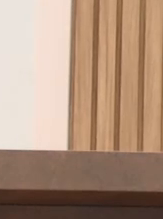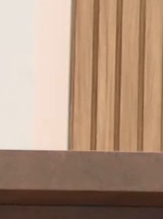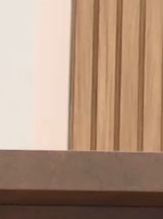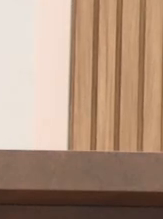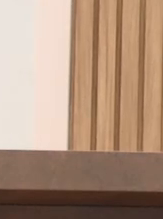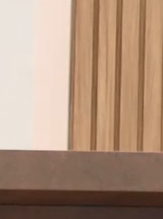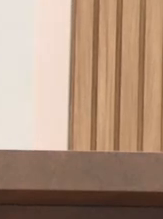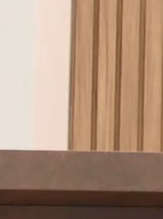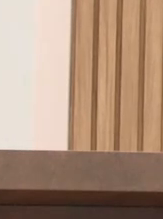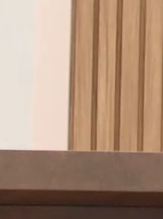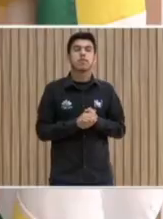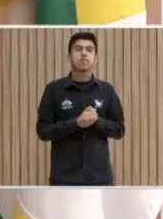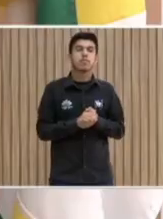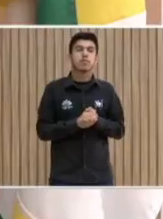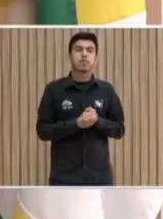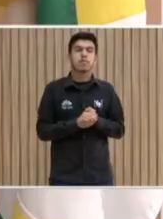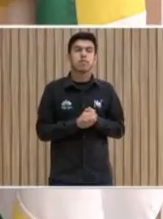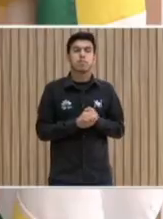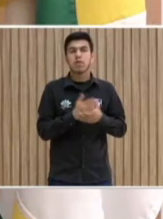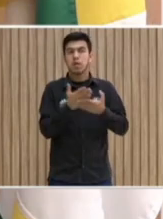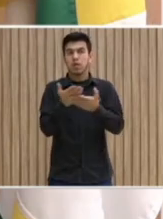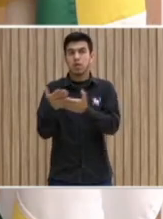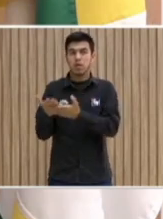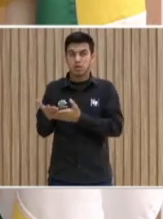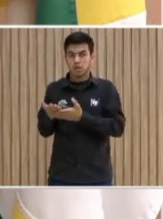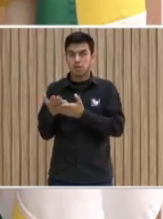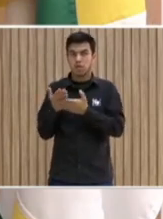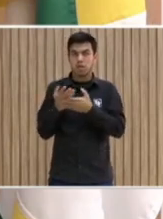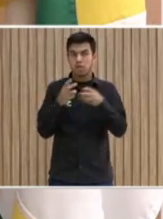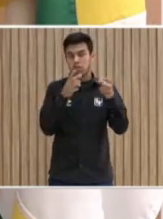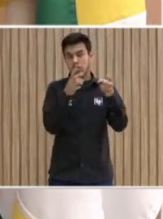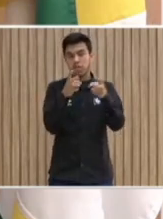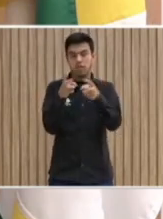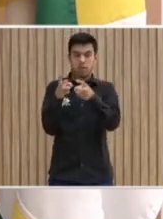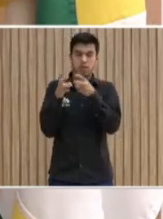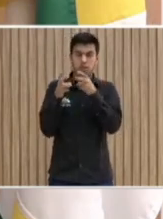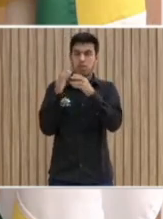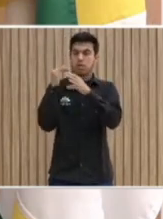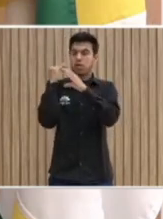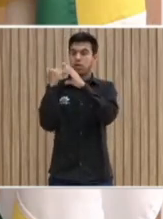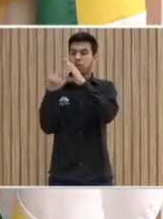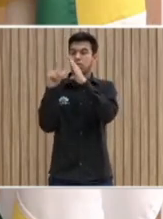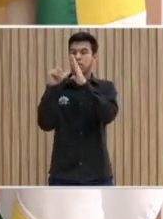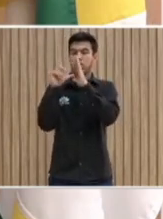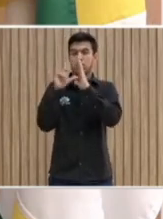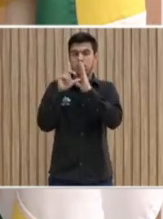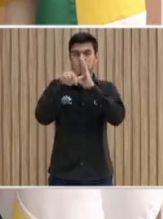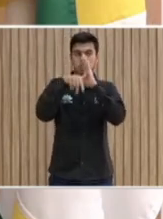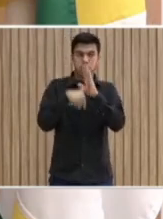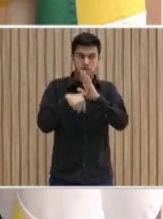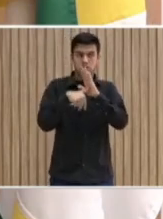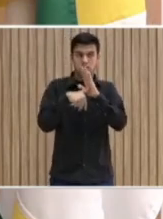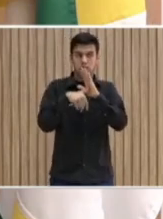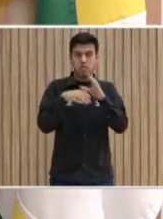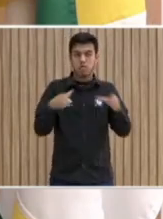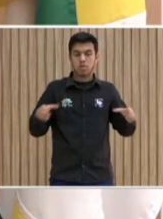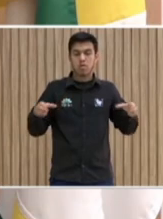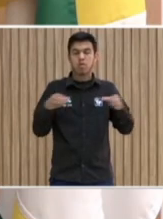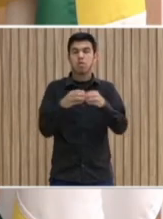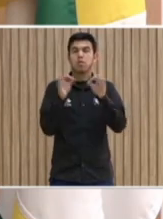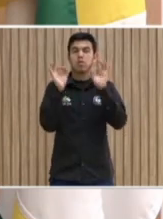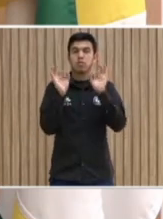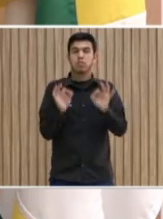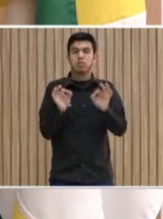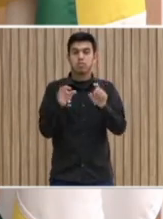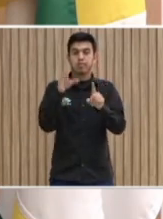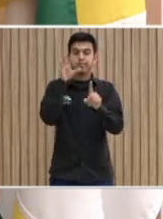as atribuições da função e receber examinar e encaminhar aos órgãos competentes denúncias